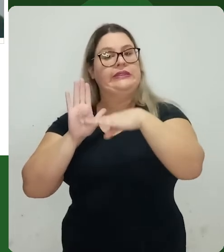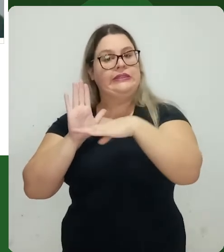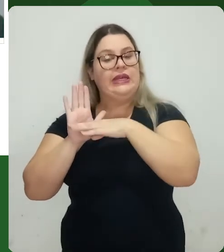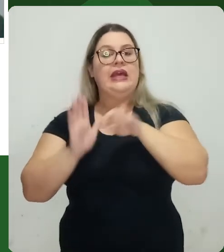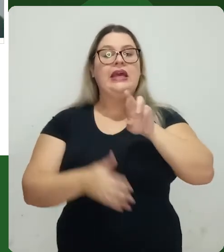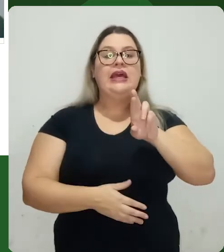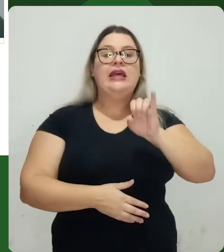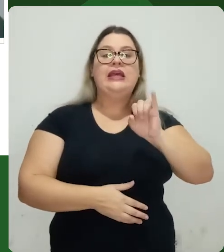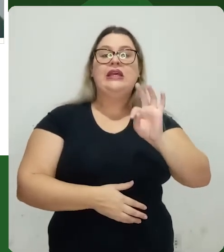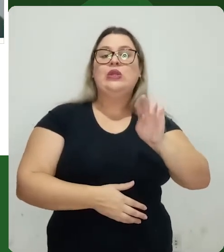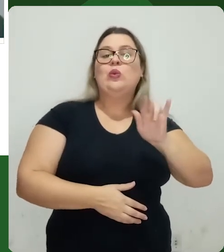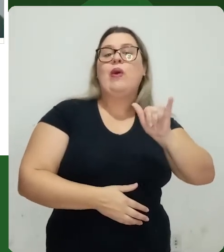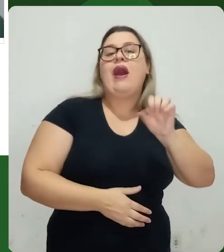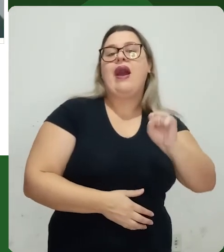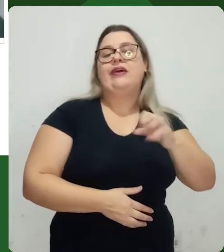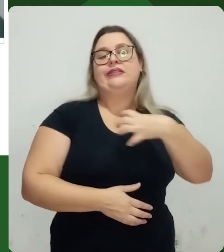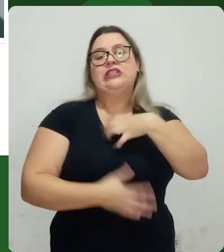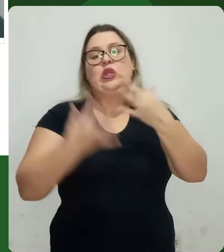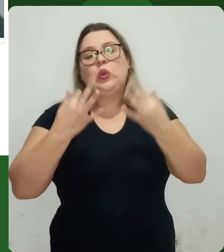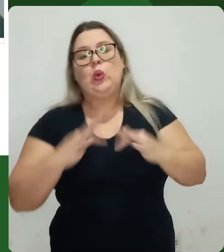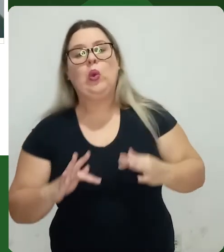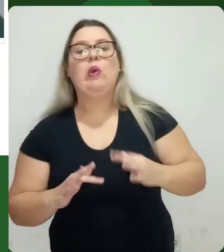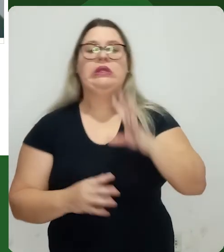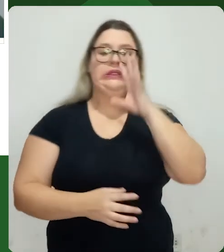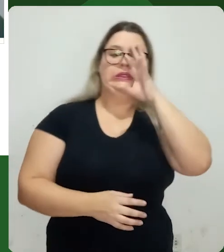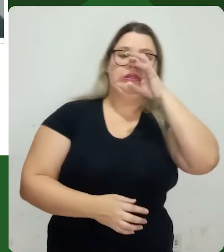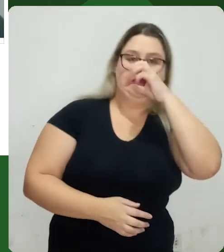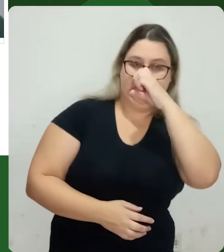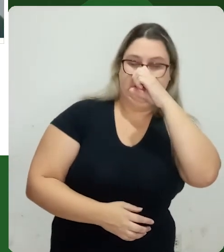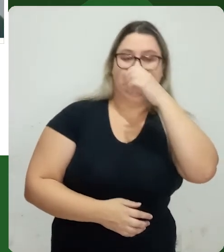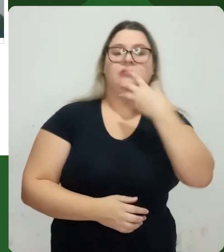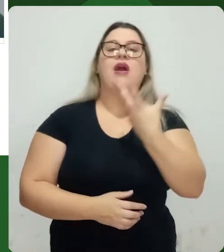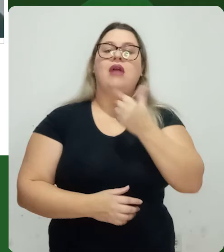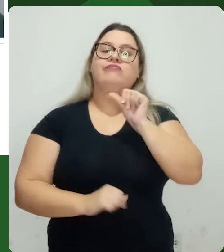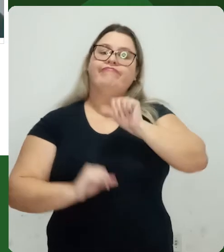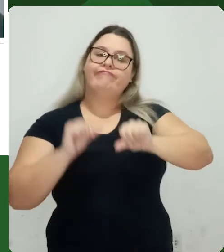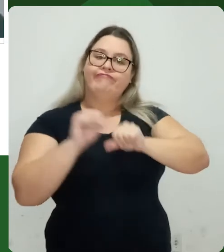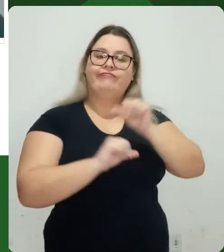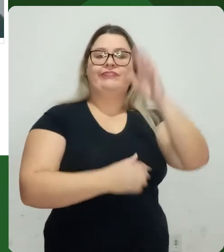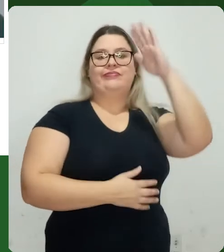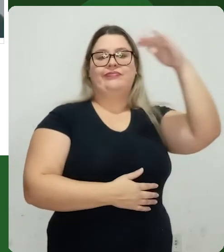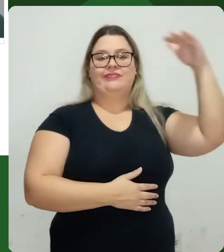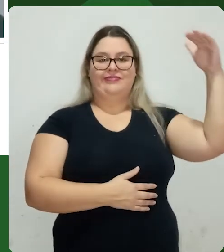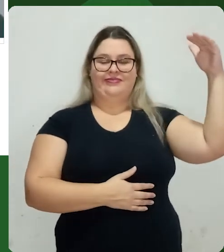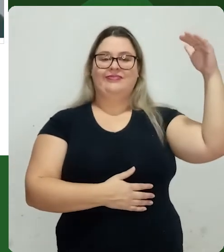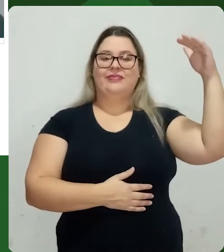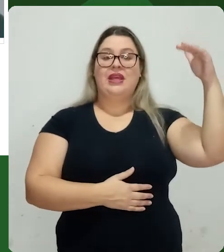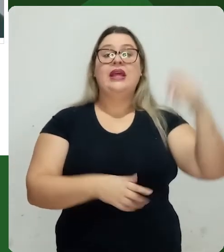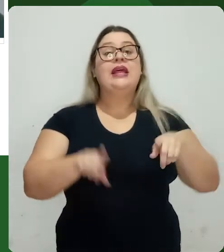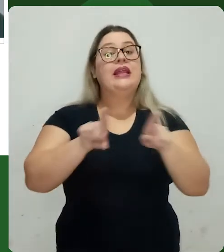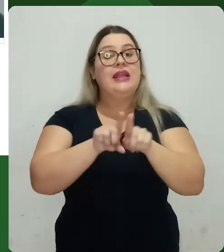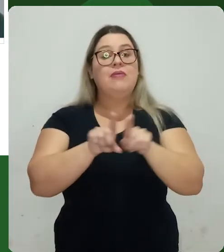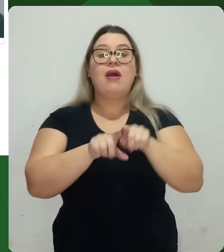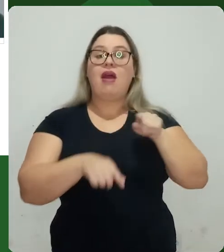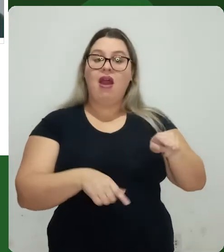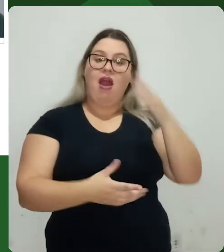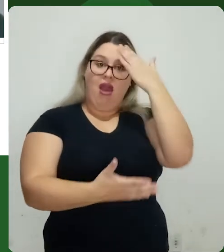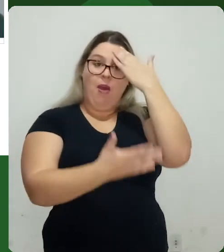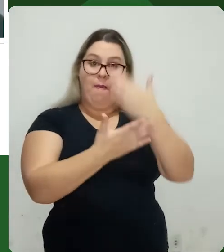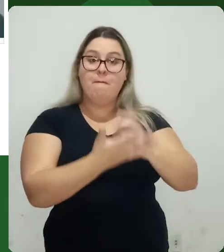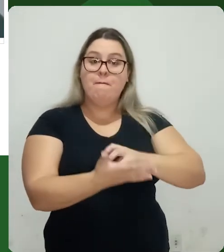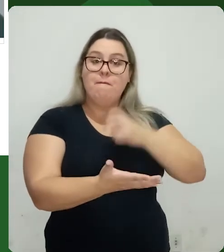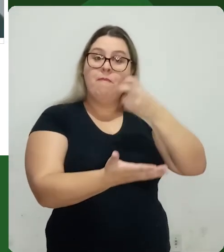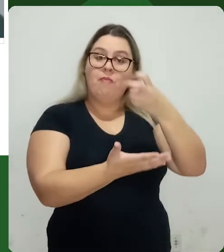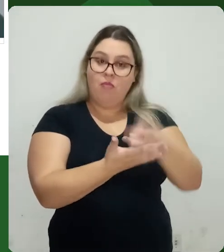tinha que passar por alguns rituais de resistência, de dor e assim por diante, que iriam transformar ele em adulto. E eles acreditam que